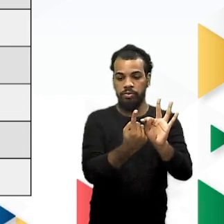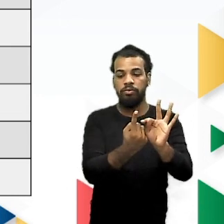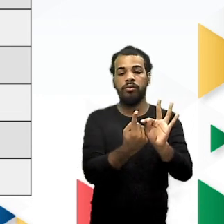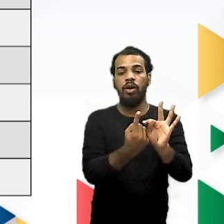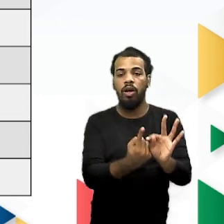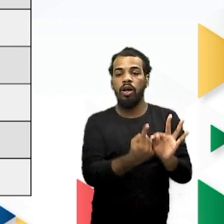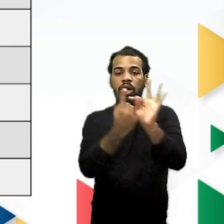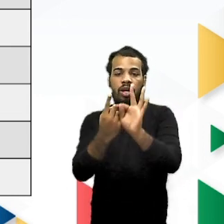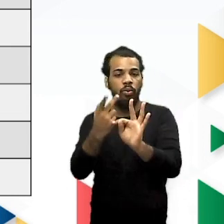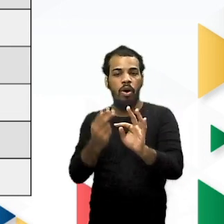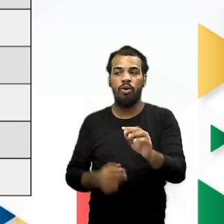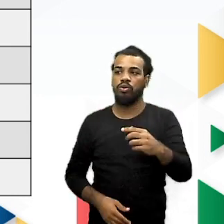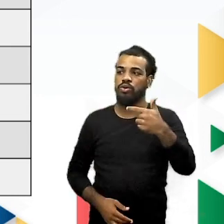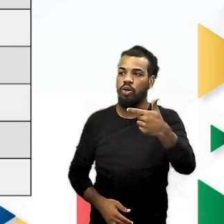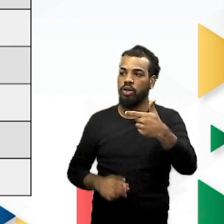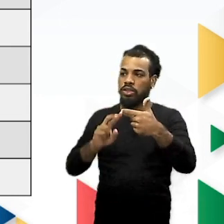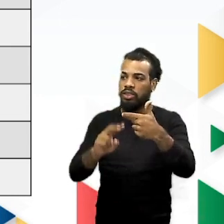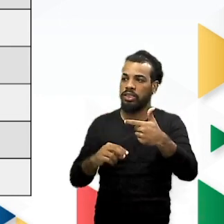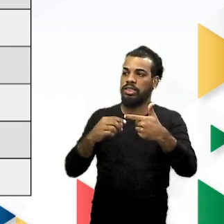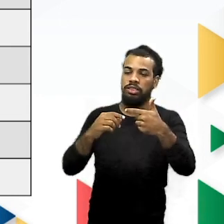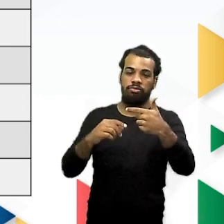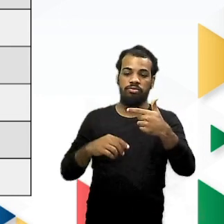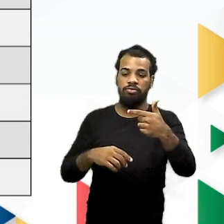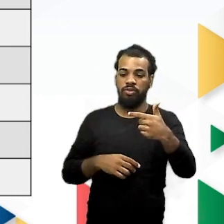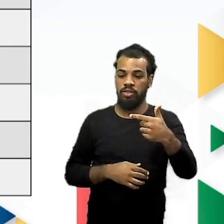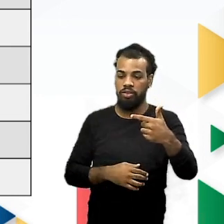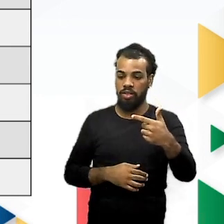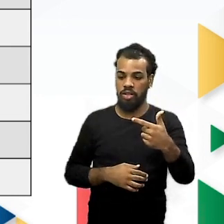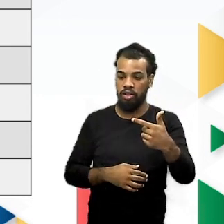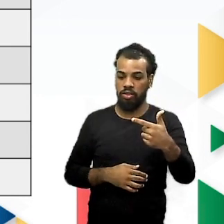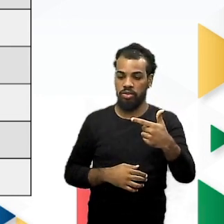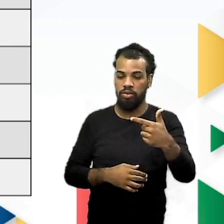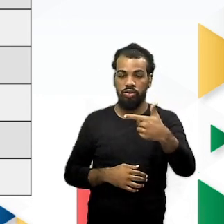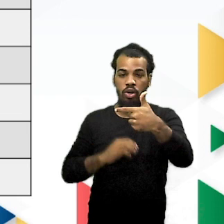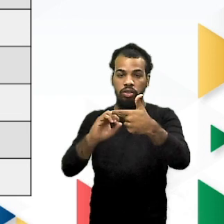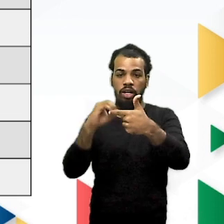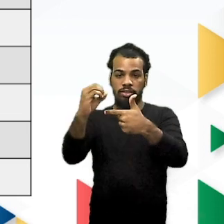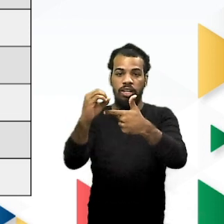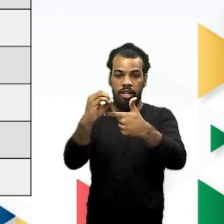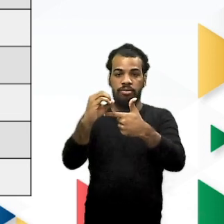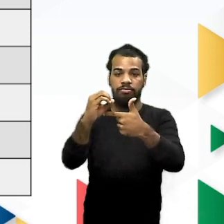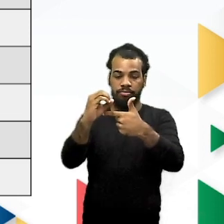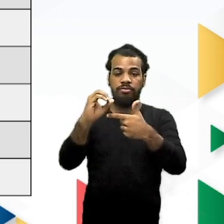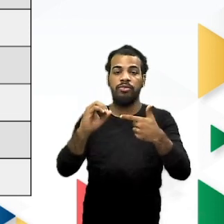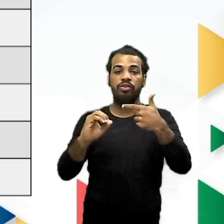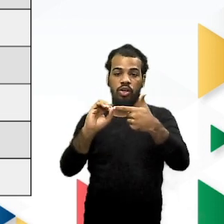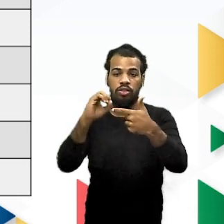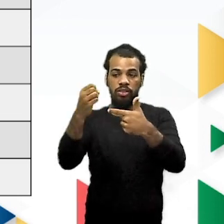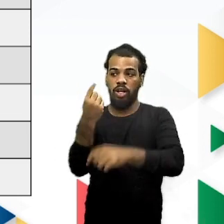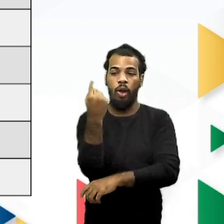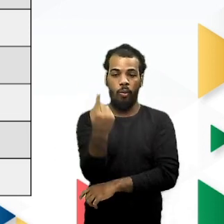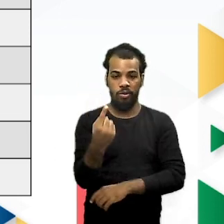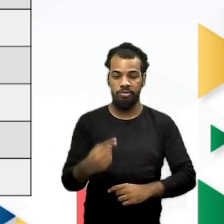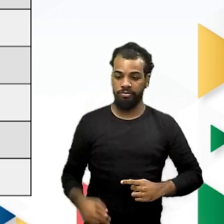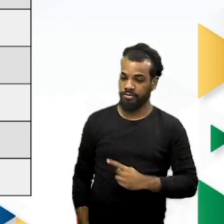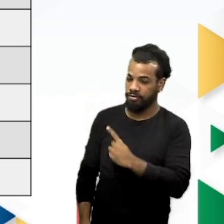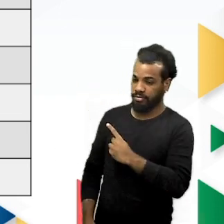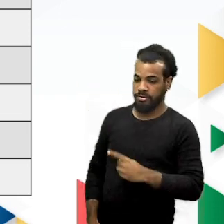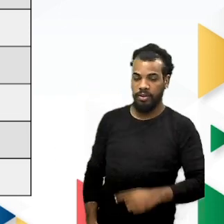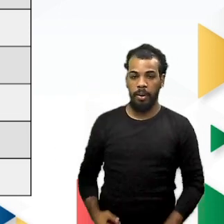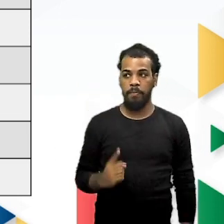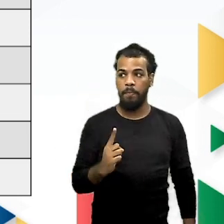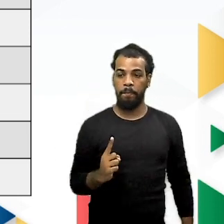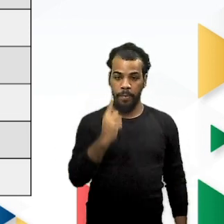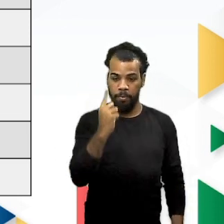a 0, todo número elevado a 0, com exceção do próprio 0, é 1, tá bom? E aí, de qualquer